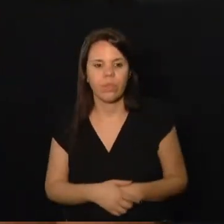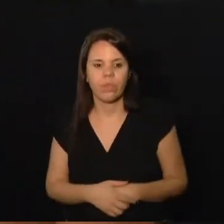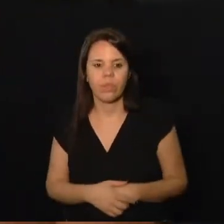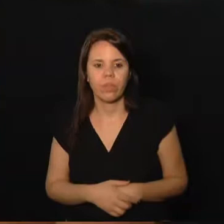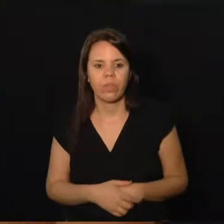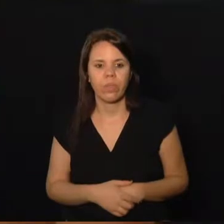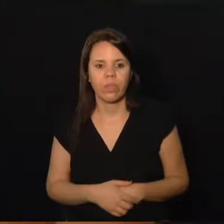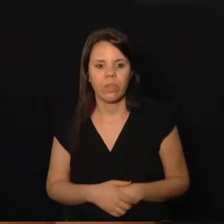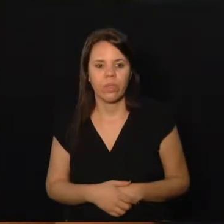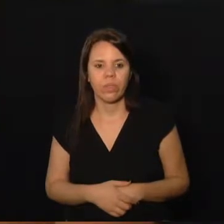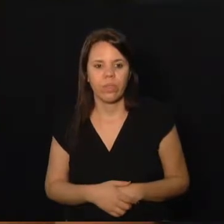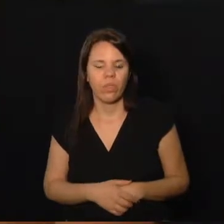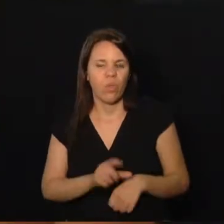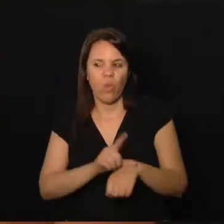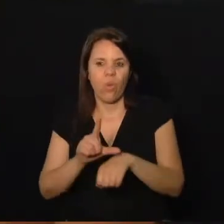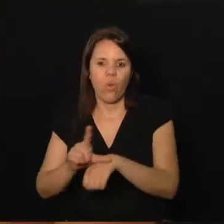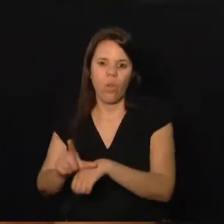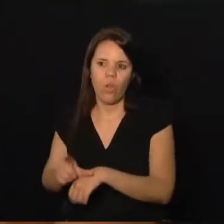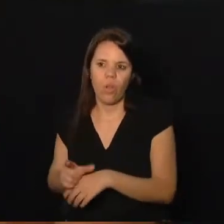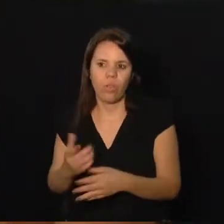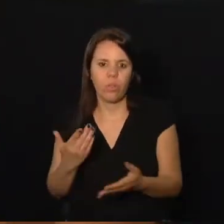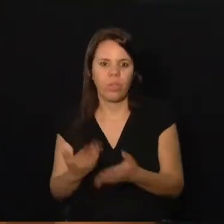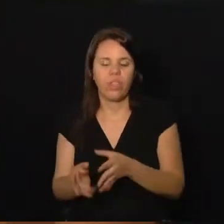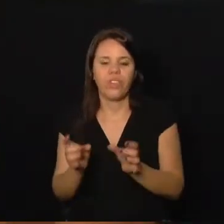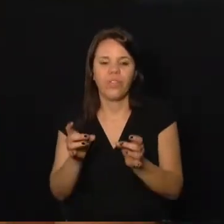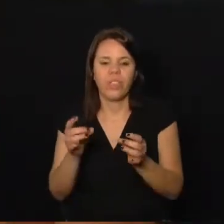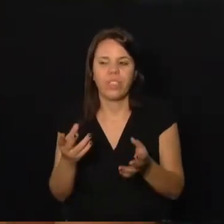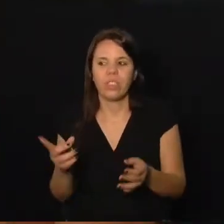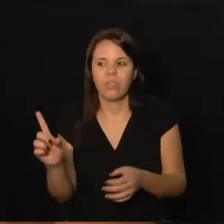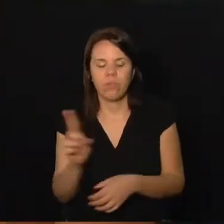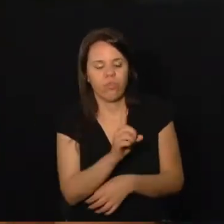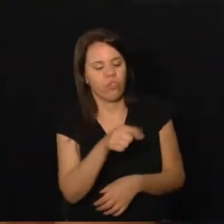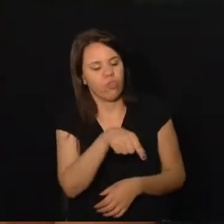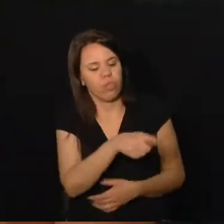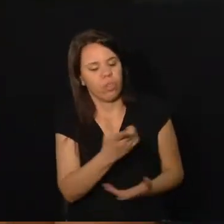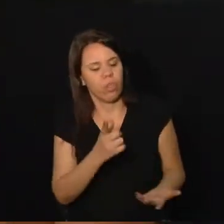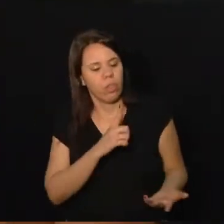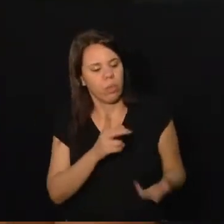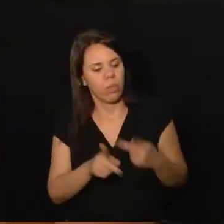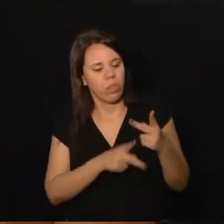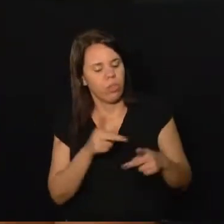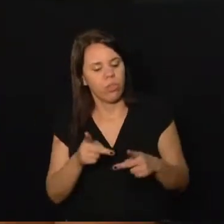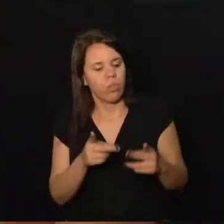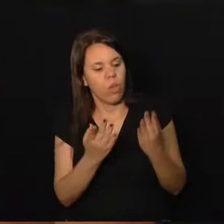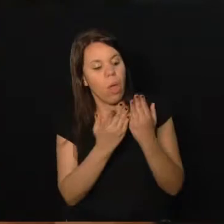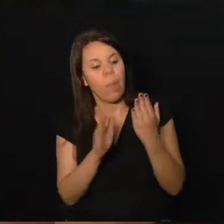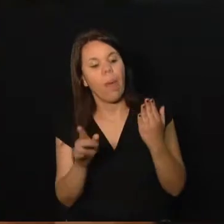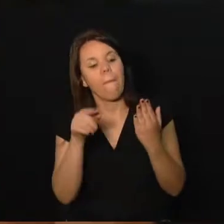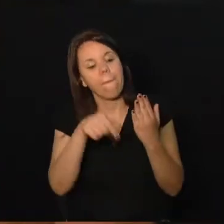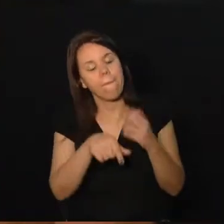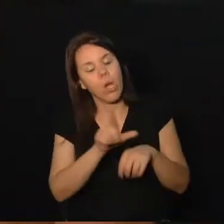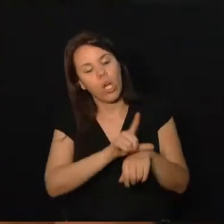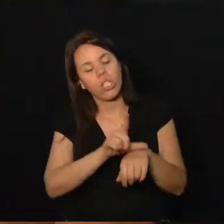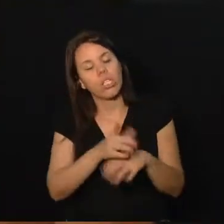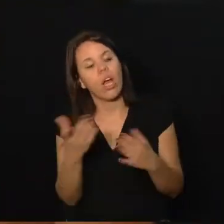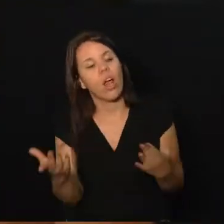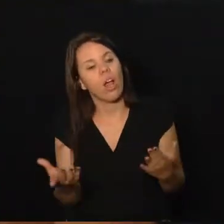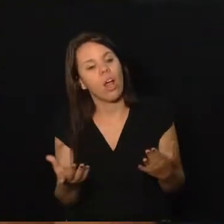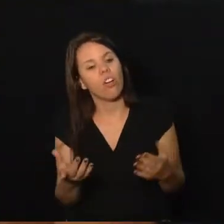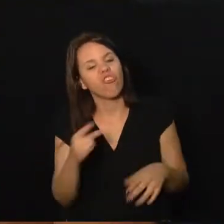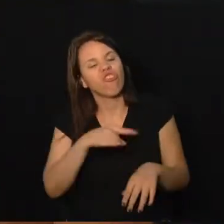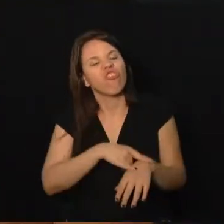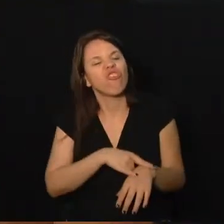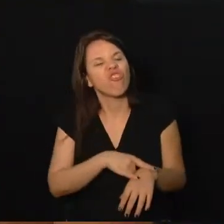comércio tá perdendo venda. Você chega lá, tem morador de rua na porta do seu comércio,